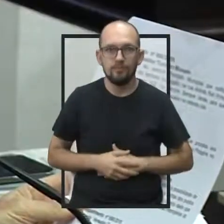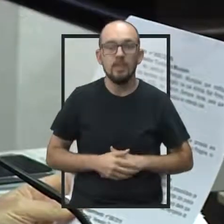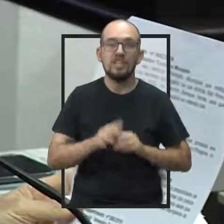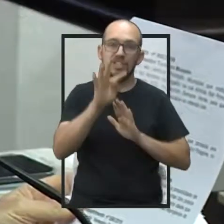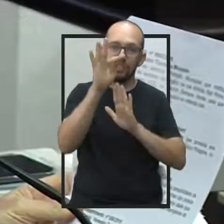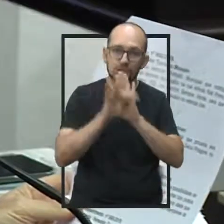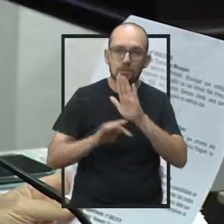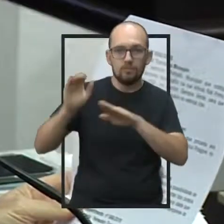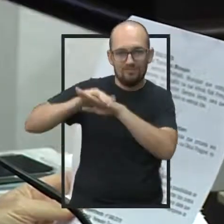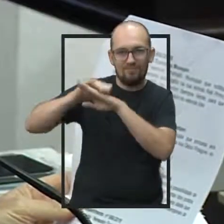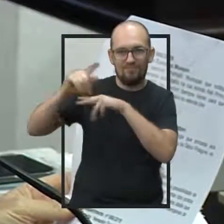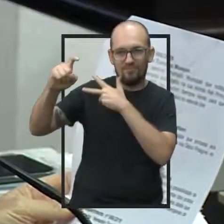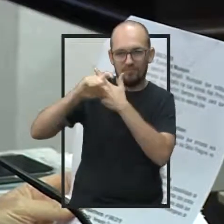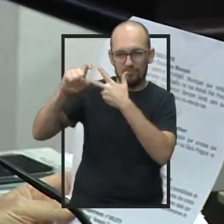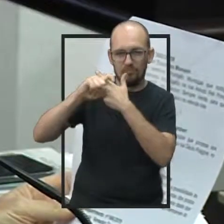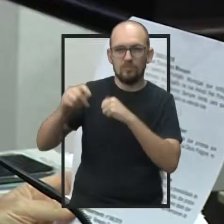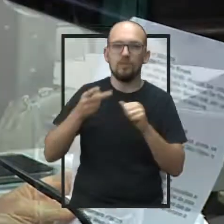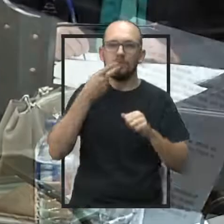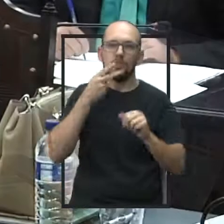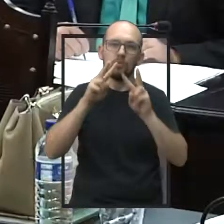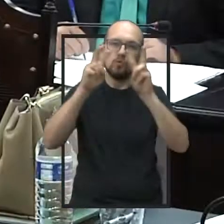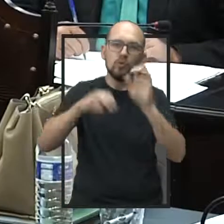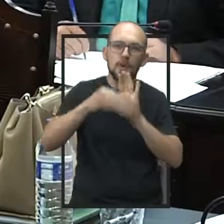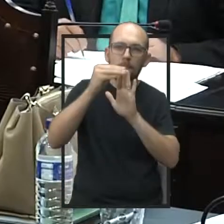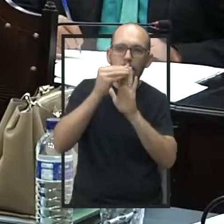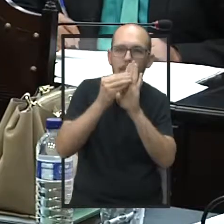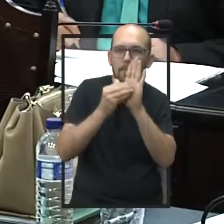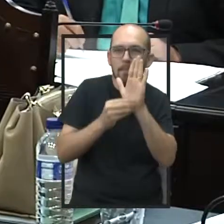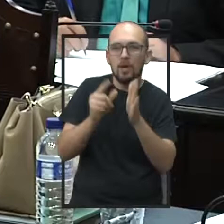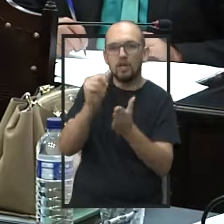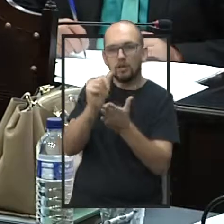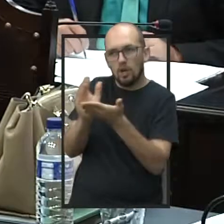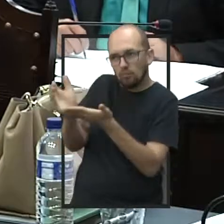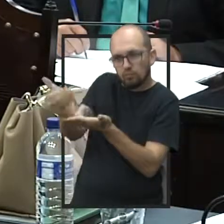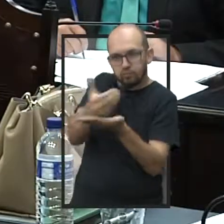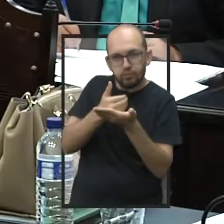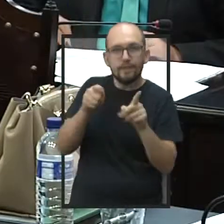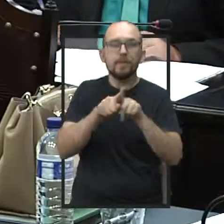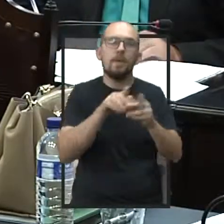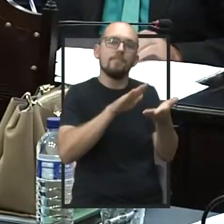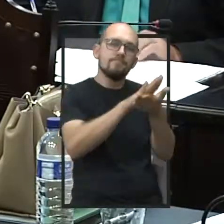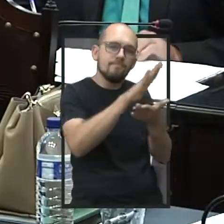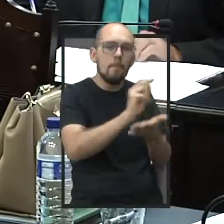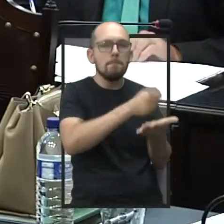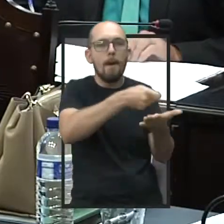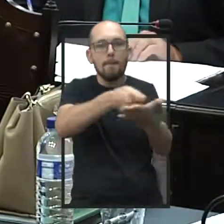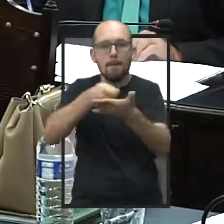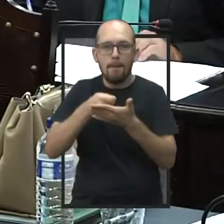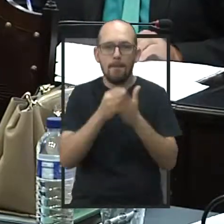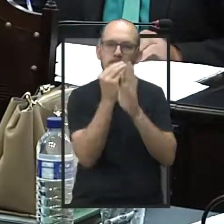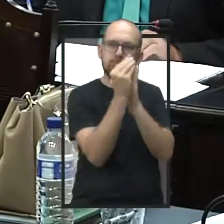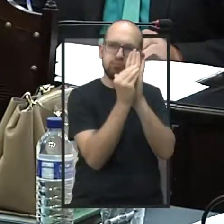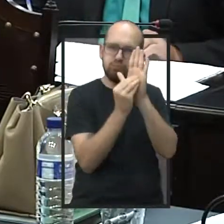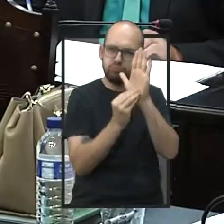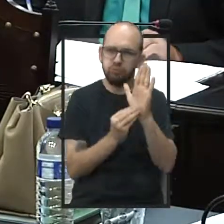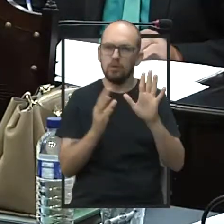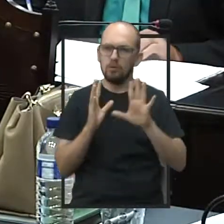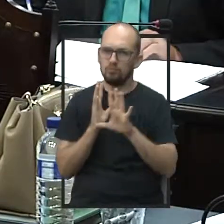Executivo estima a receita e fixa despesas para o ano que vem. A expectativa é que o município arrecade em